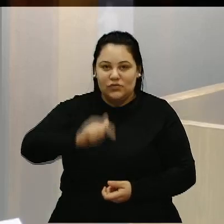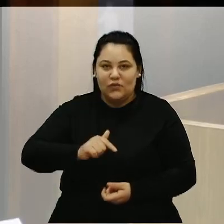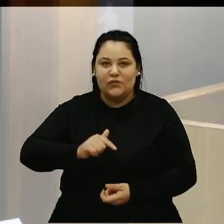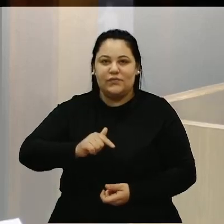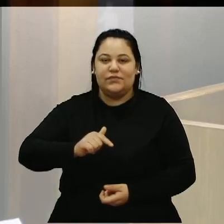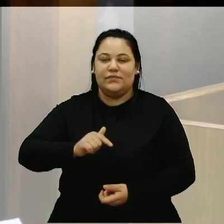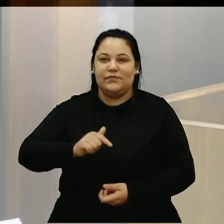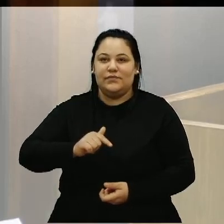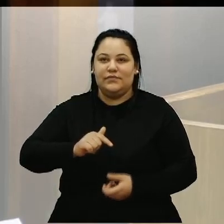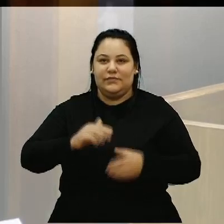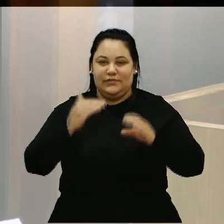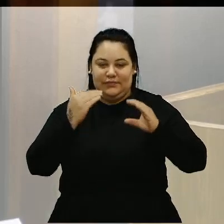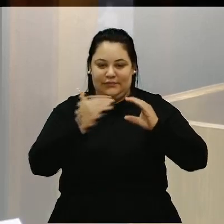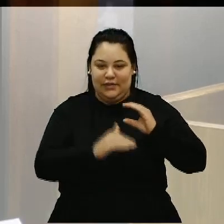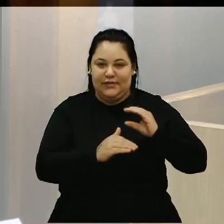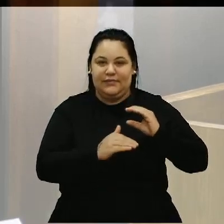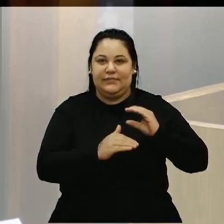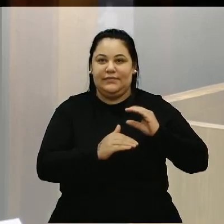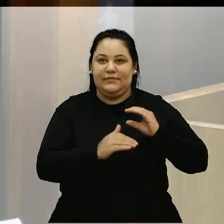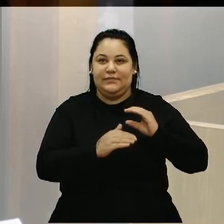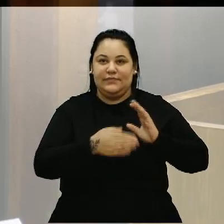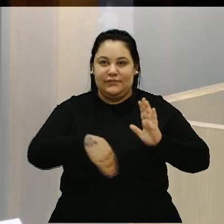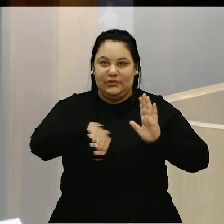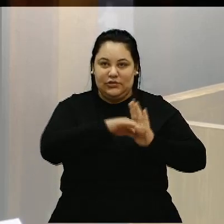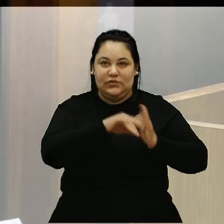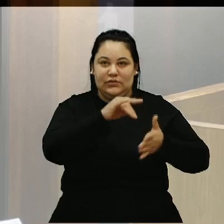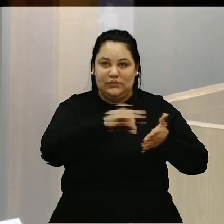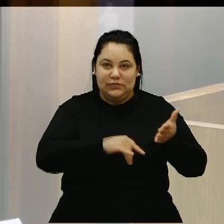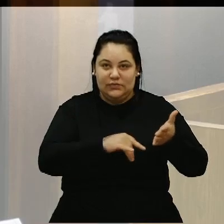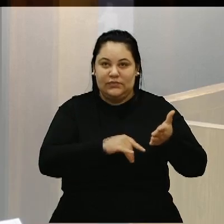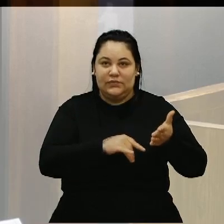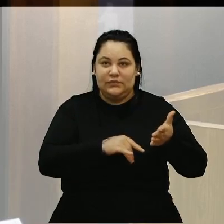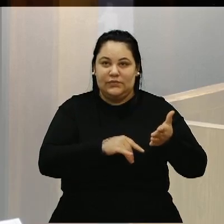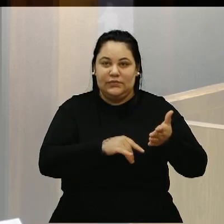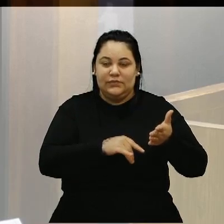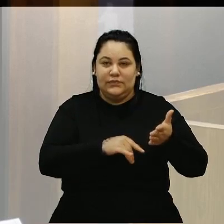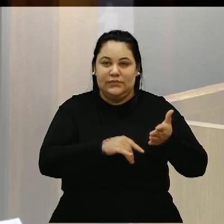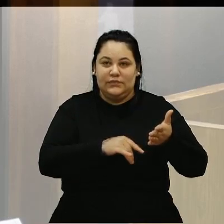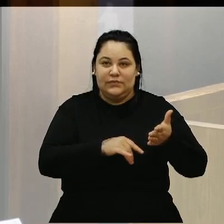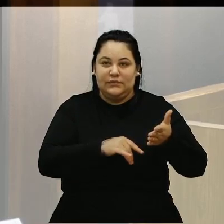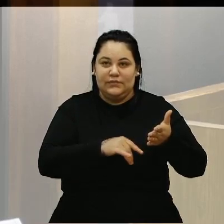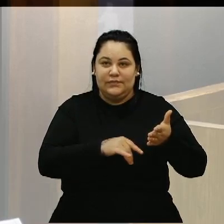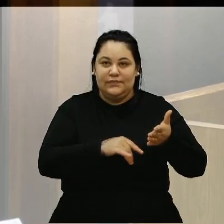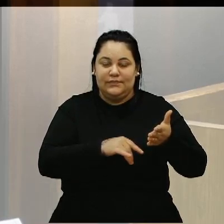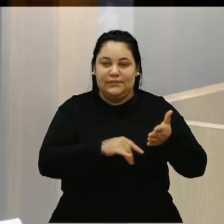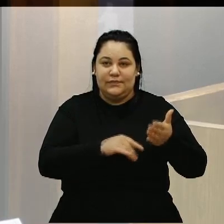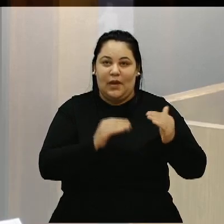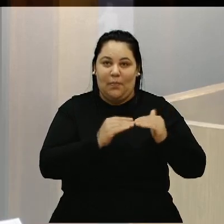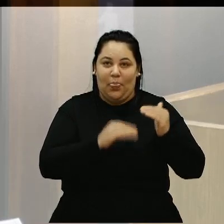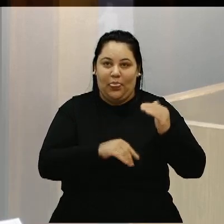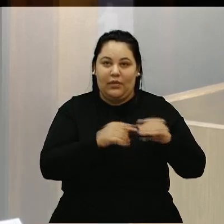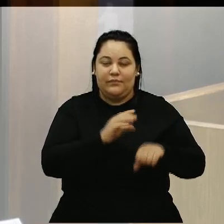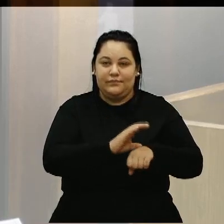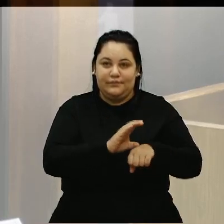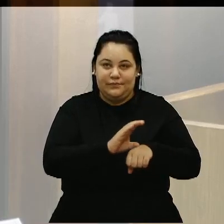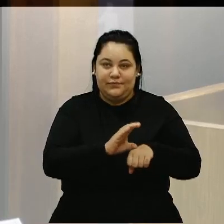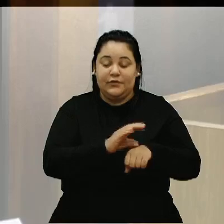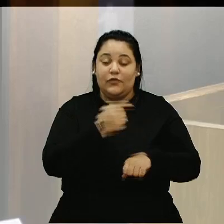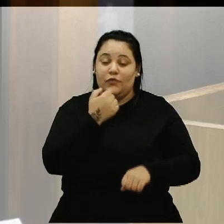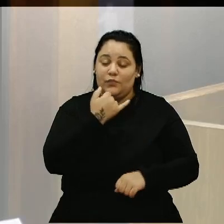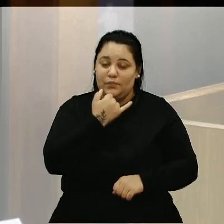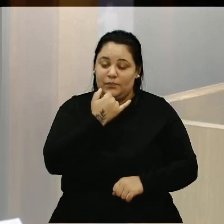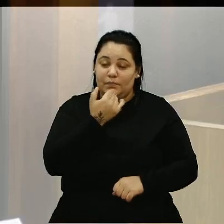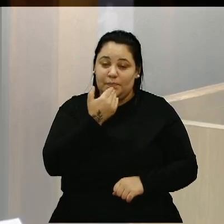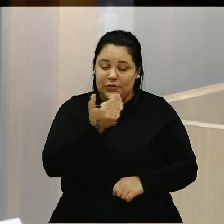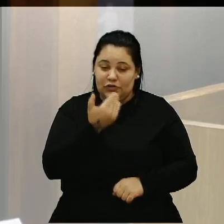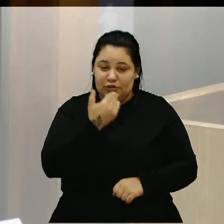encaminhar, vai vir esse parecer pelo IGAN e DPM de inconstitucionalidade e peço encarecidamente